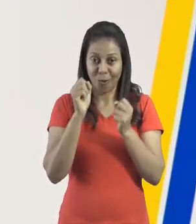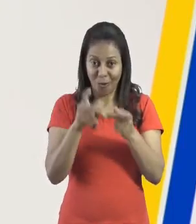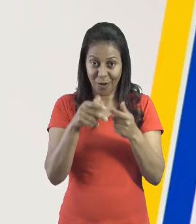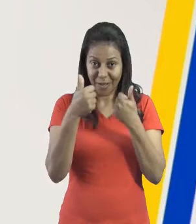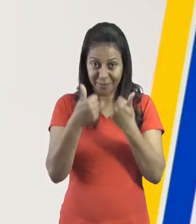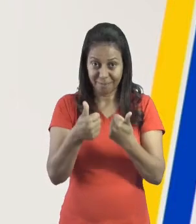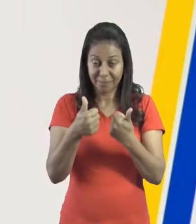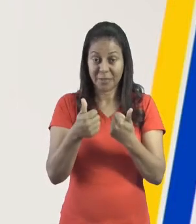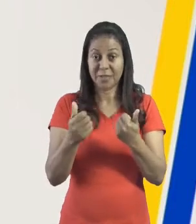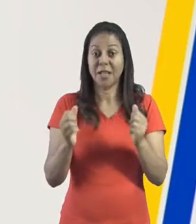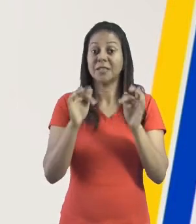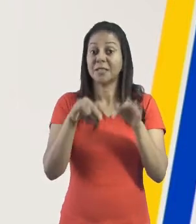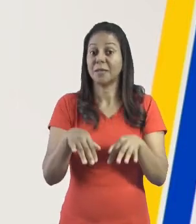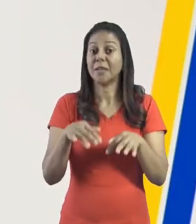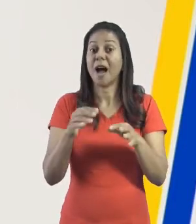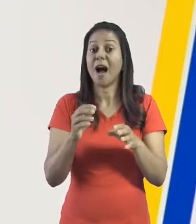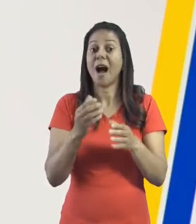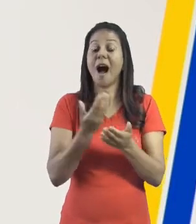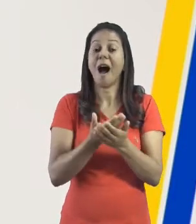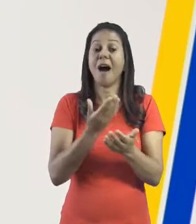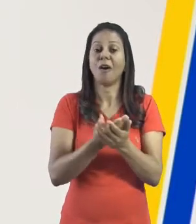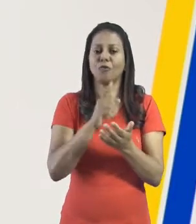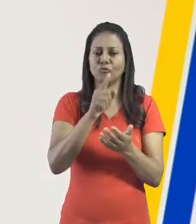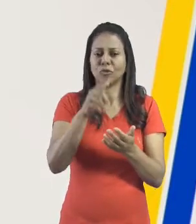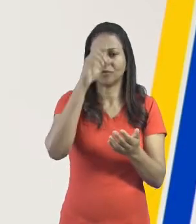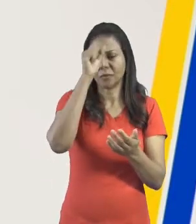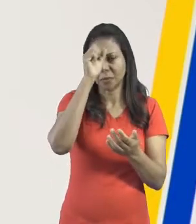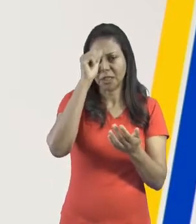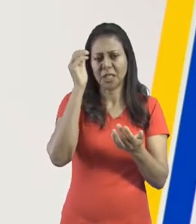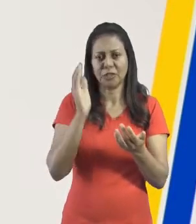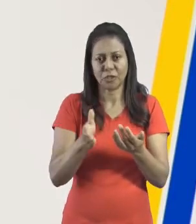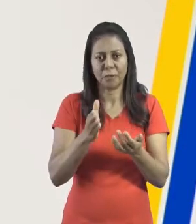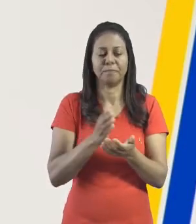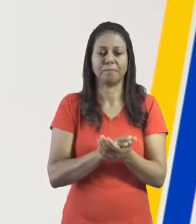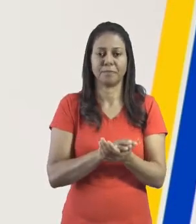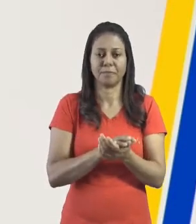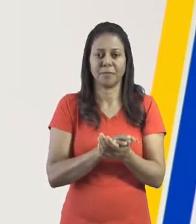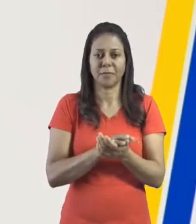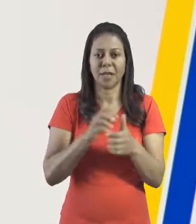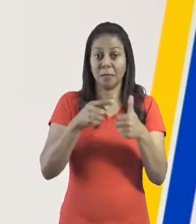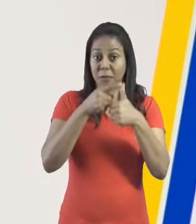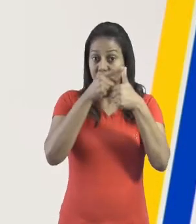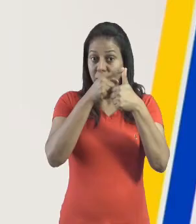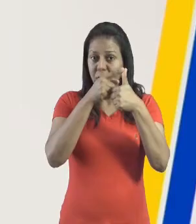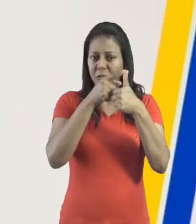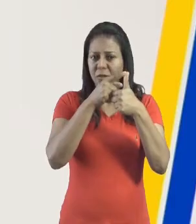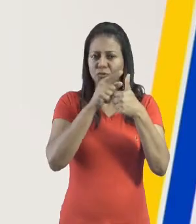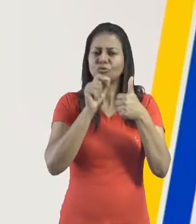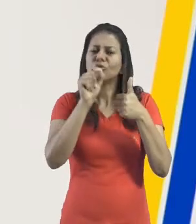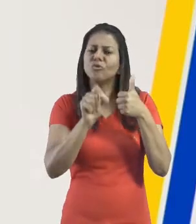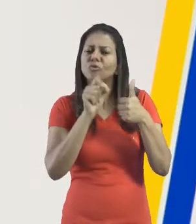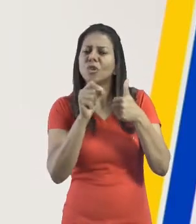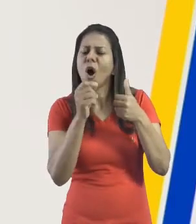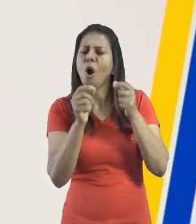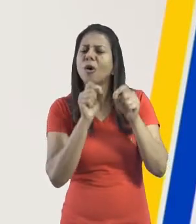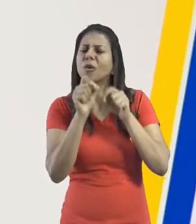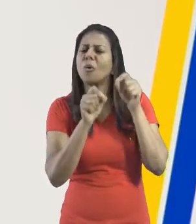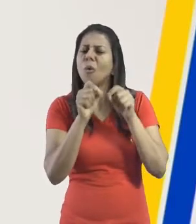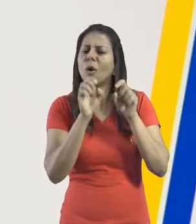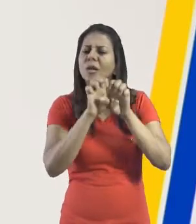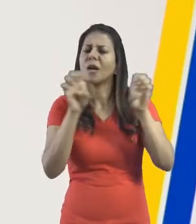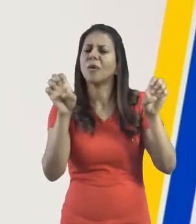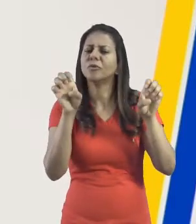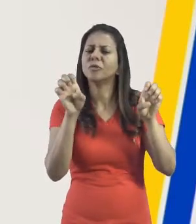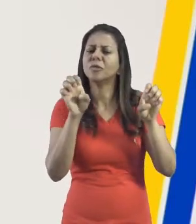Ao final da aula, você deverá estar pronto para, primeiro, identificar o tipo de equação do segundo grau